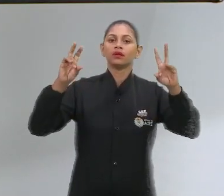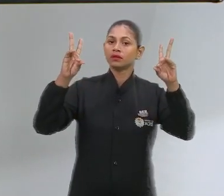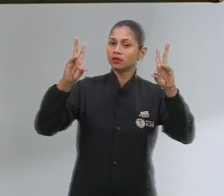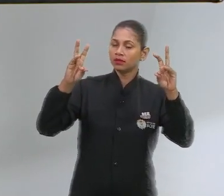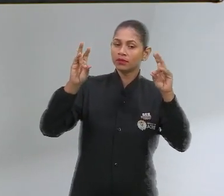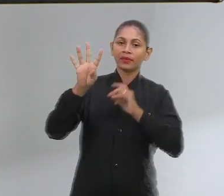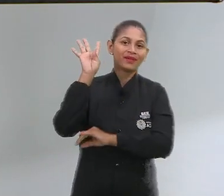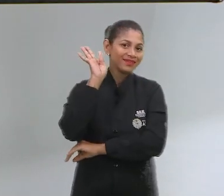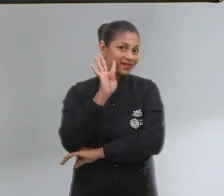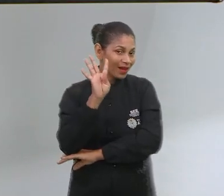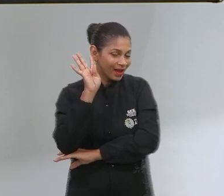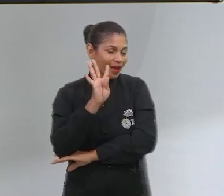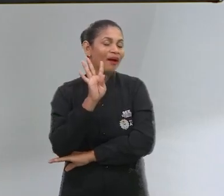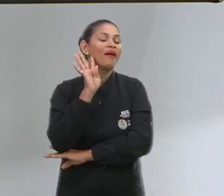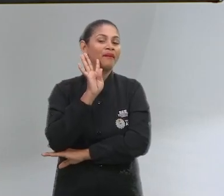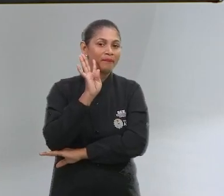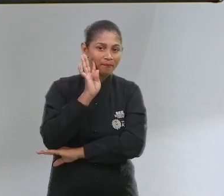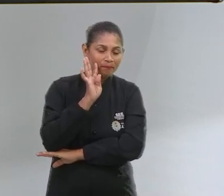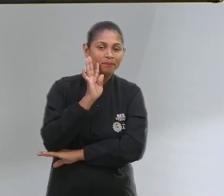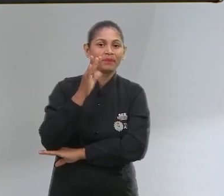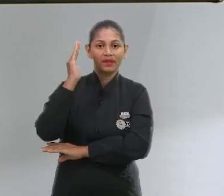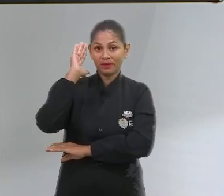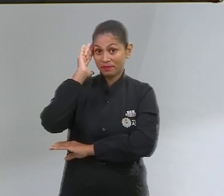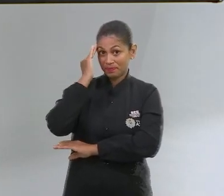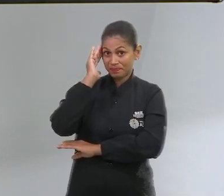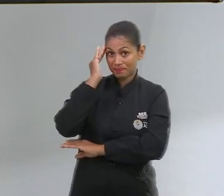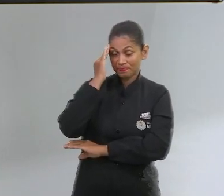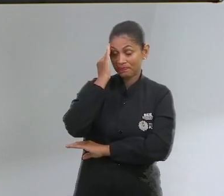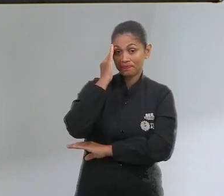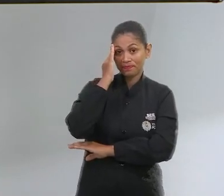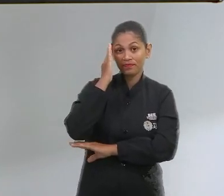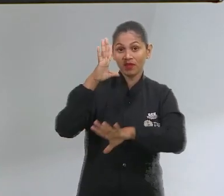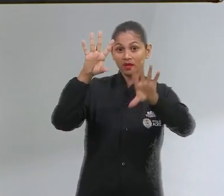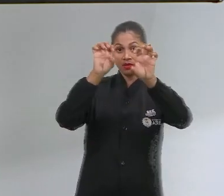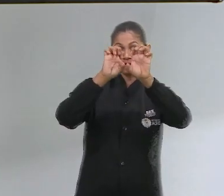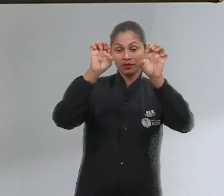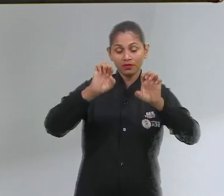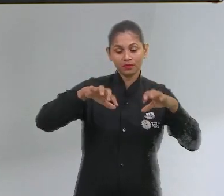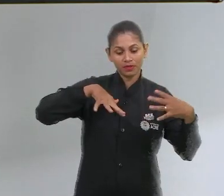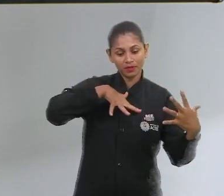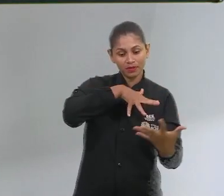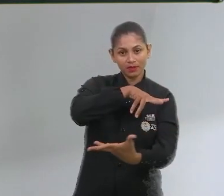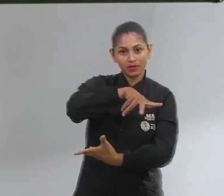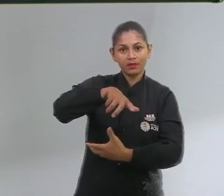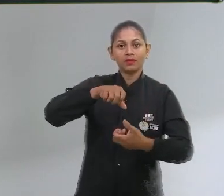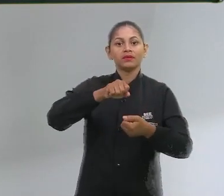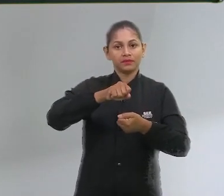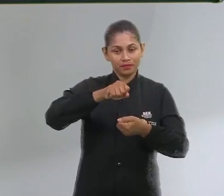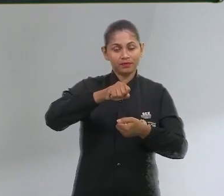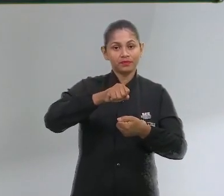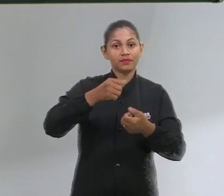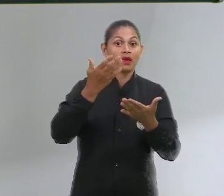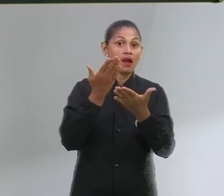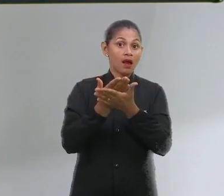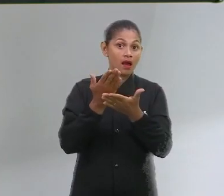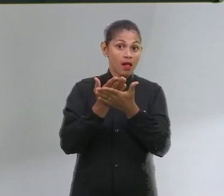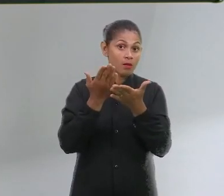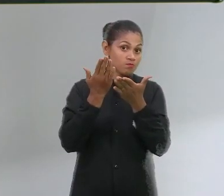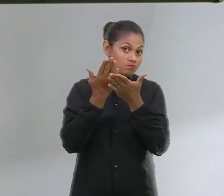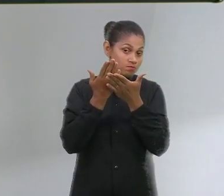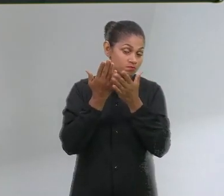muito interessante, que vai fazer com que a gente entenda o funcionamento do nosso universo. Então, a nossa aula de hoje,